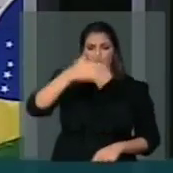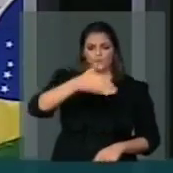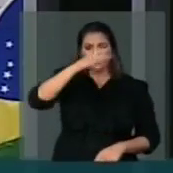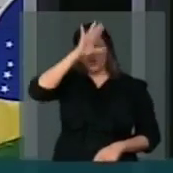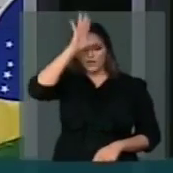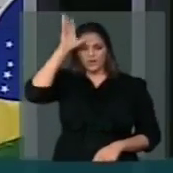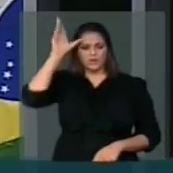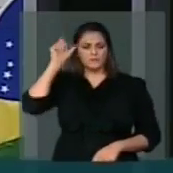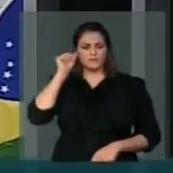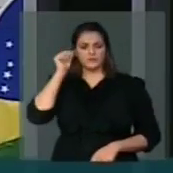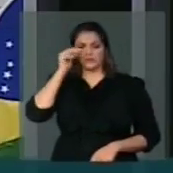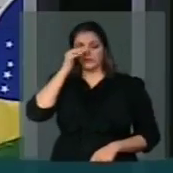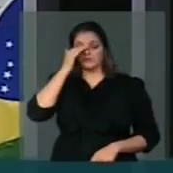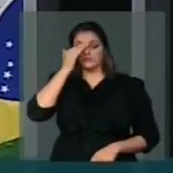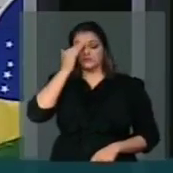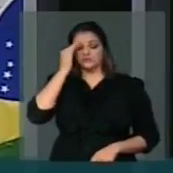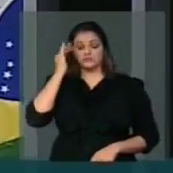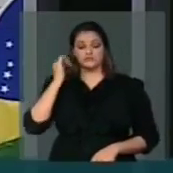foi ao concerto.